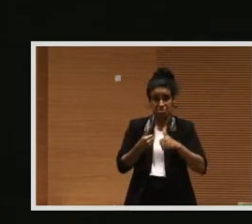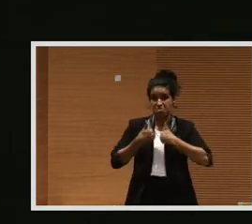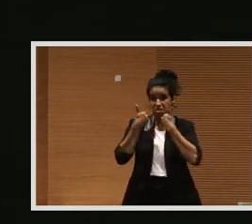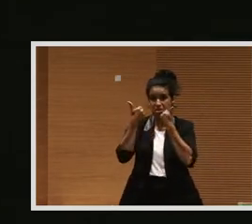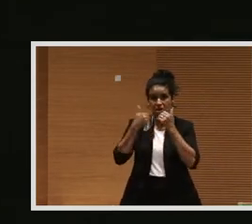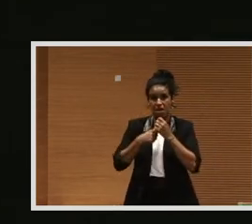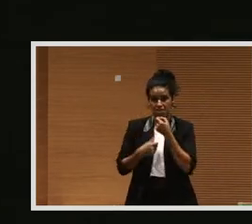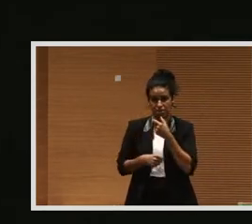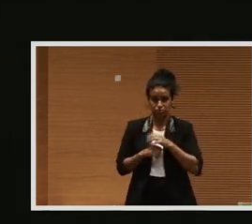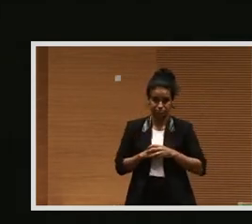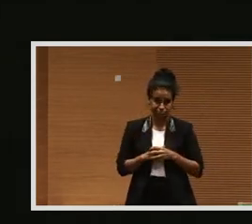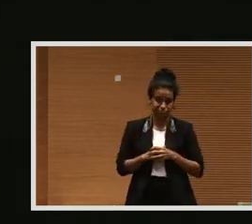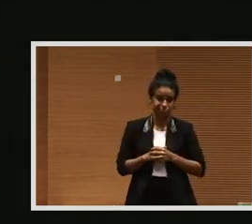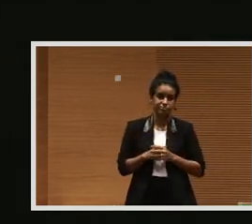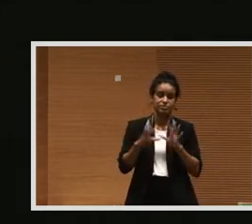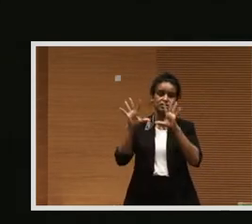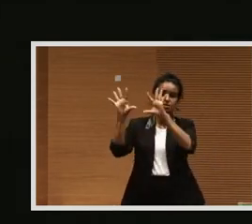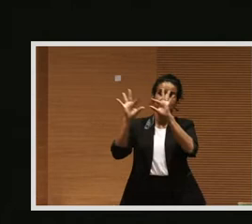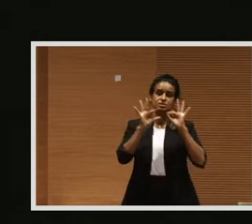Estas frases